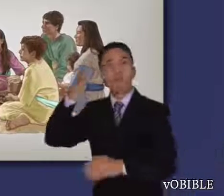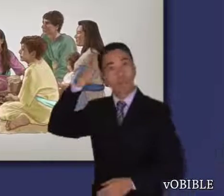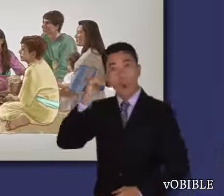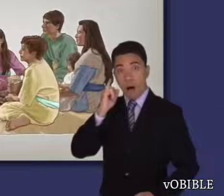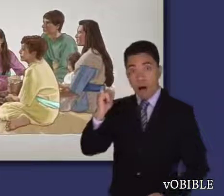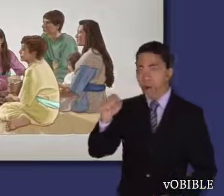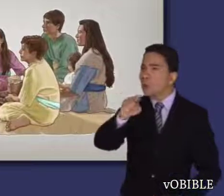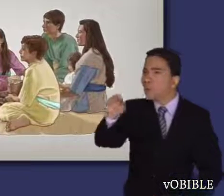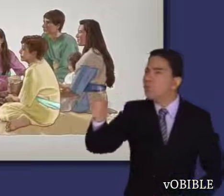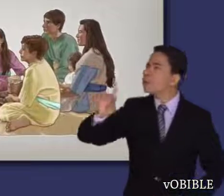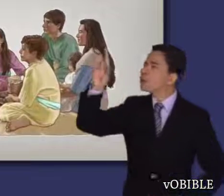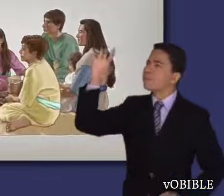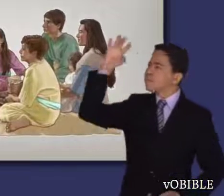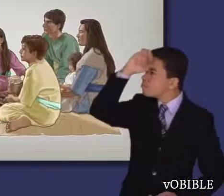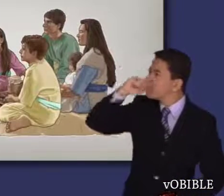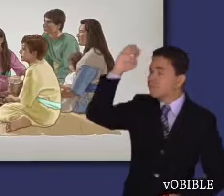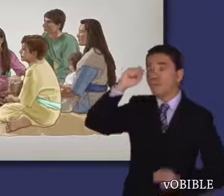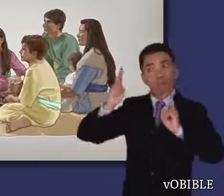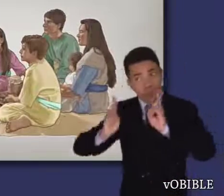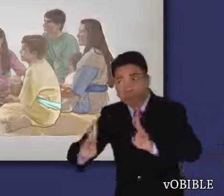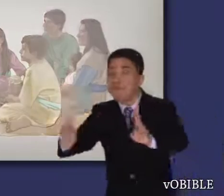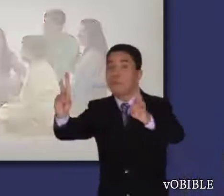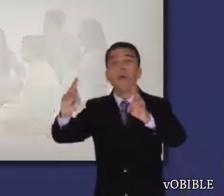a crescer em conhecimento exato de Deus.